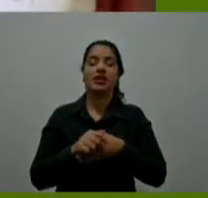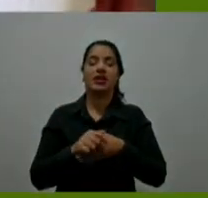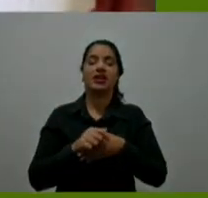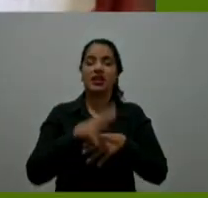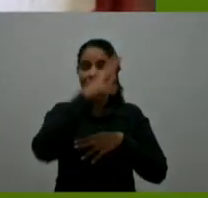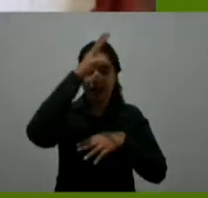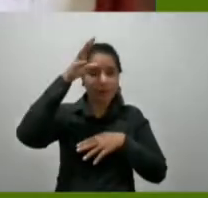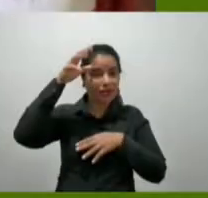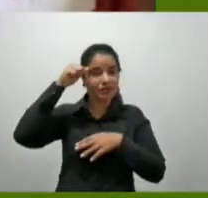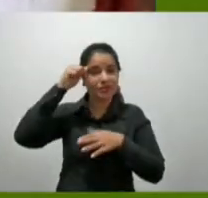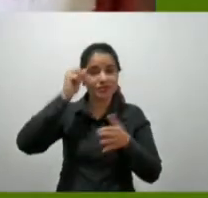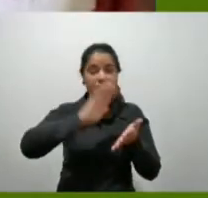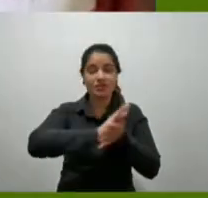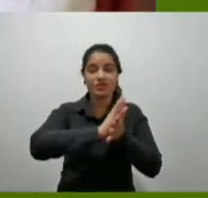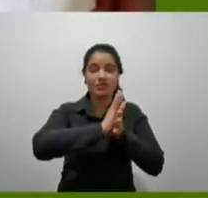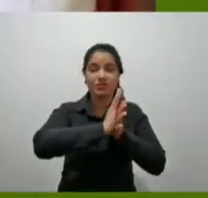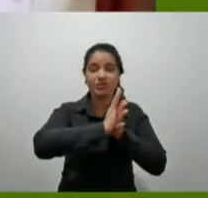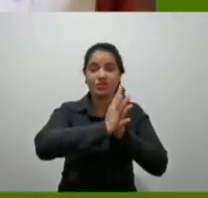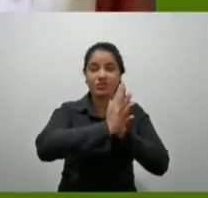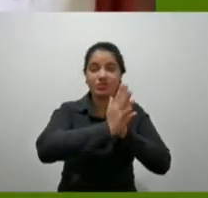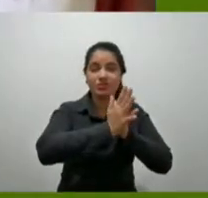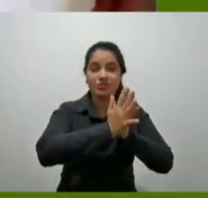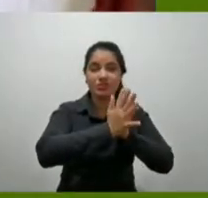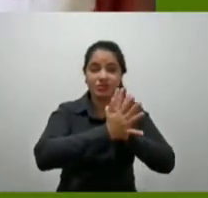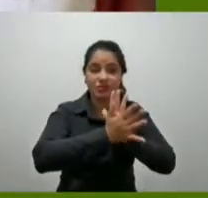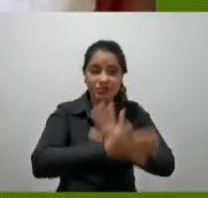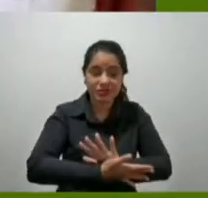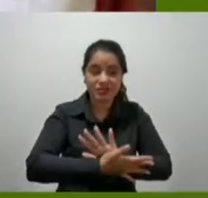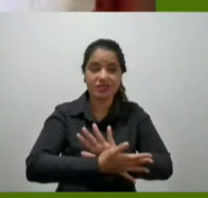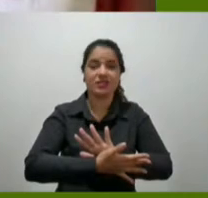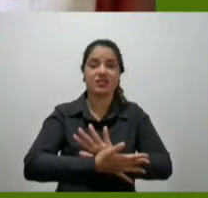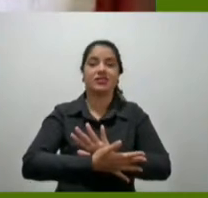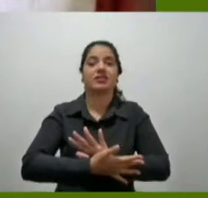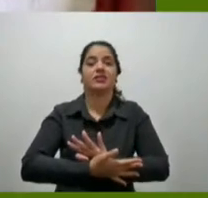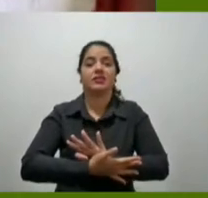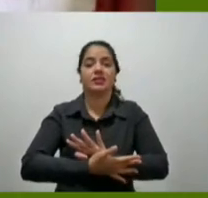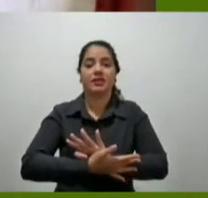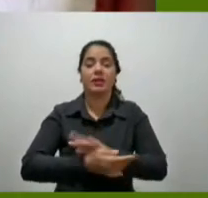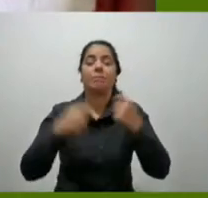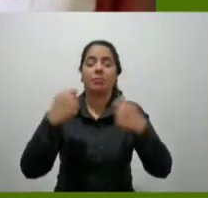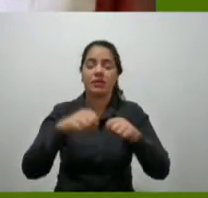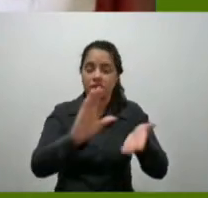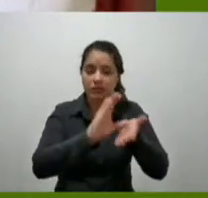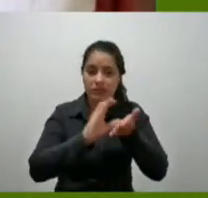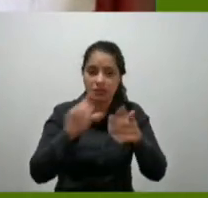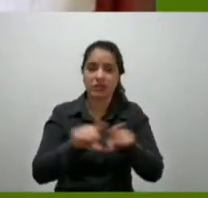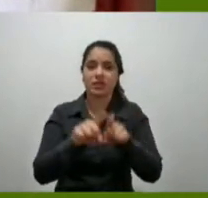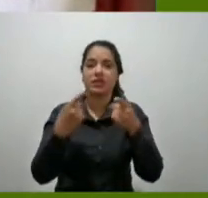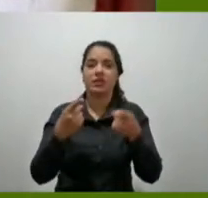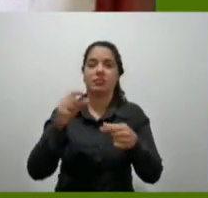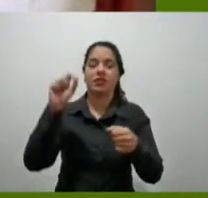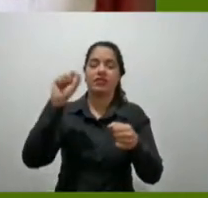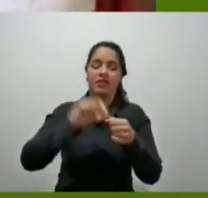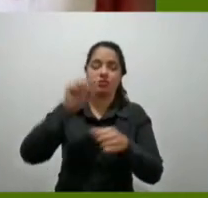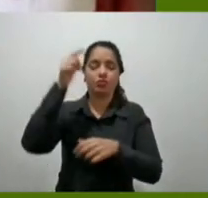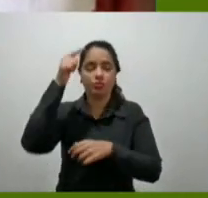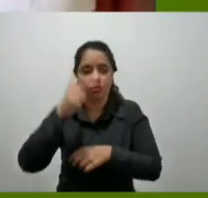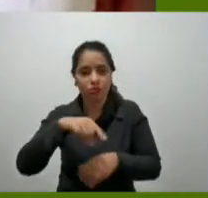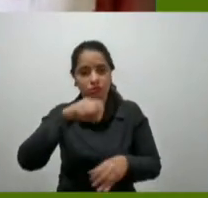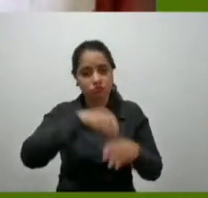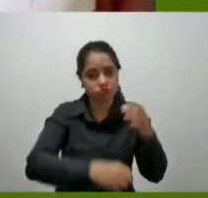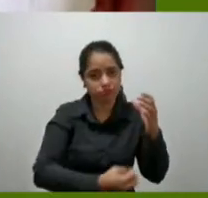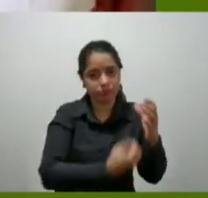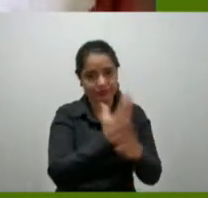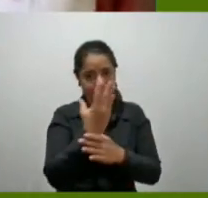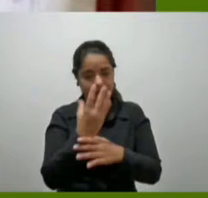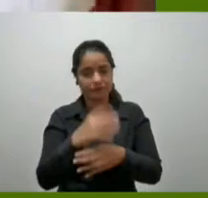que construir para refazer esse hectare de floresta. Então, quando você imagina o preço desse hectare de